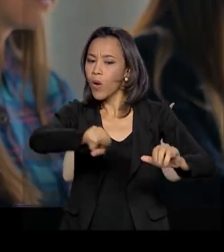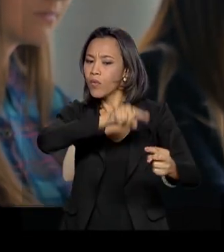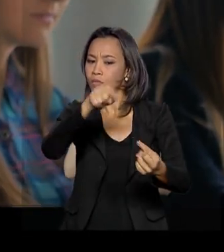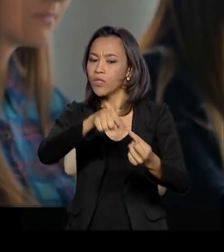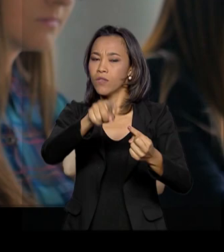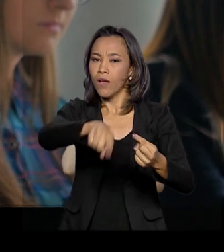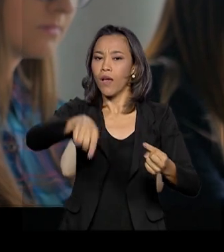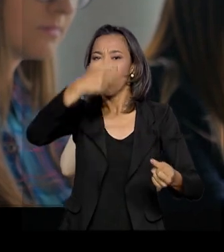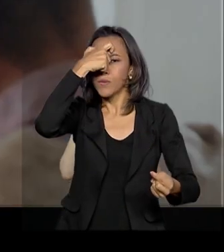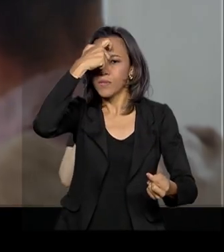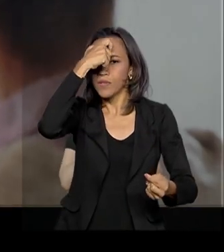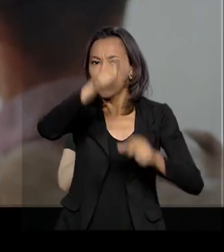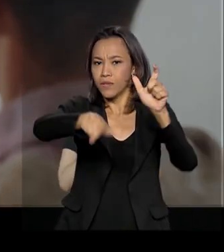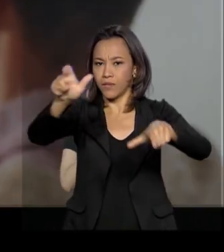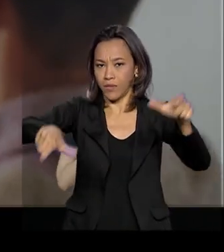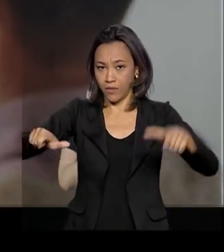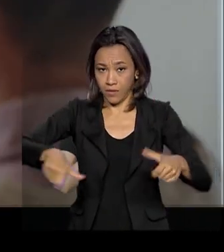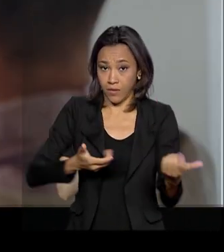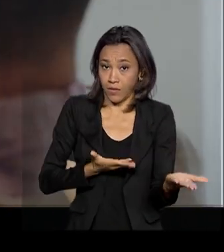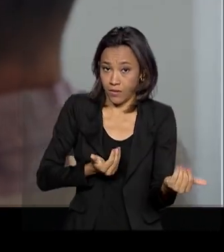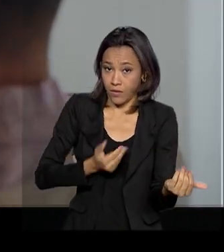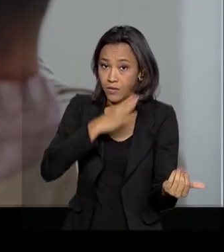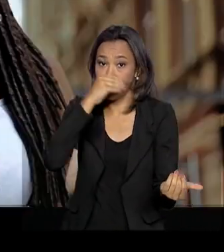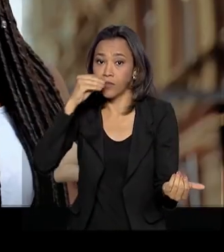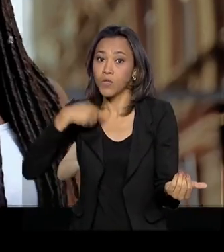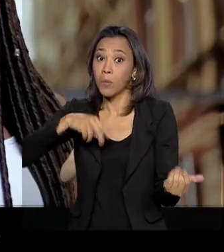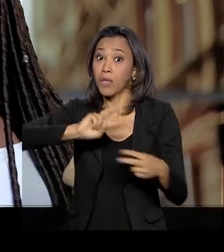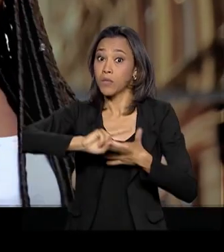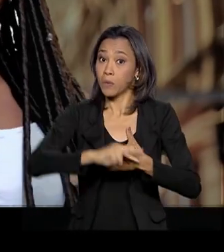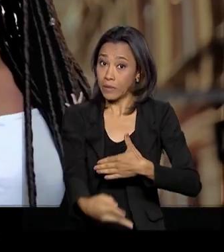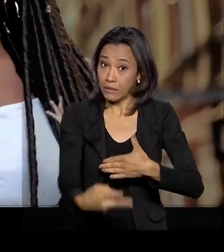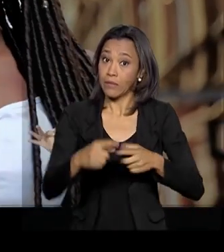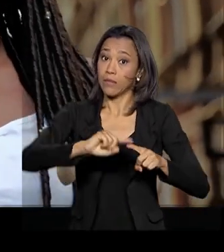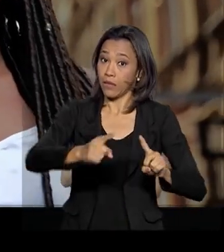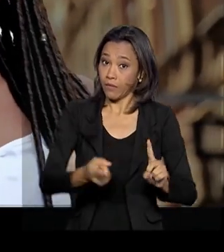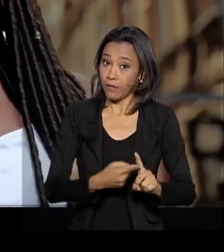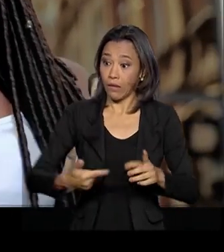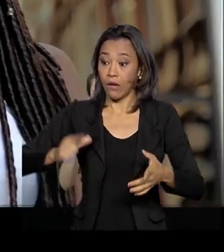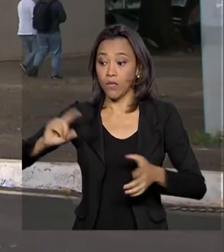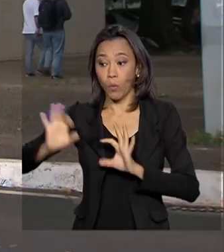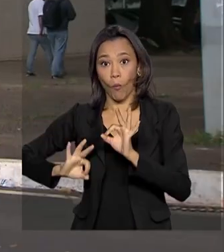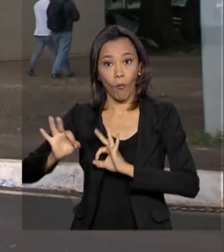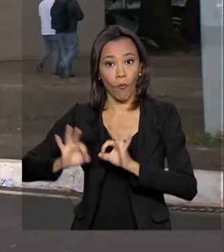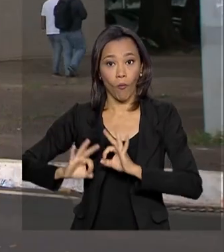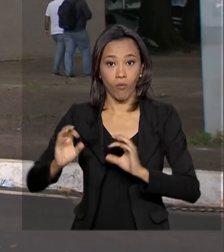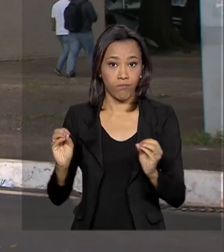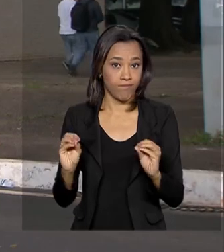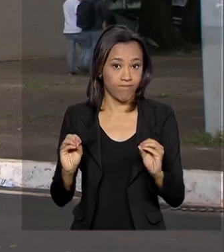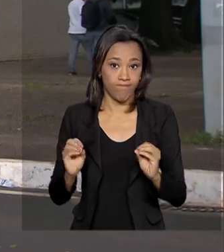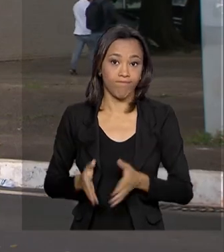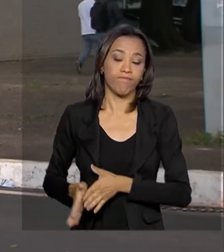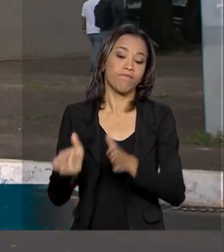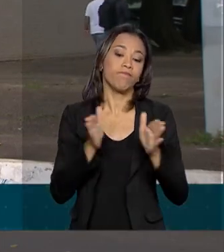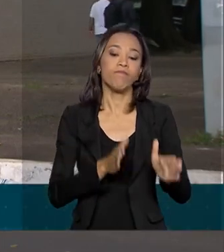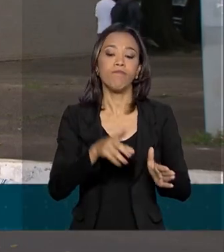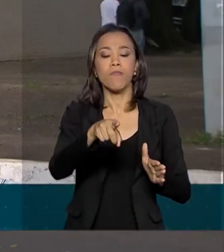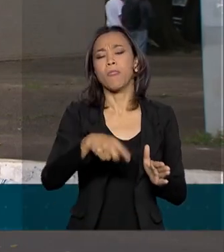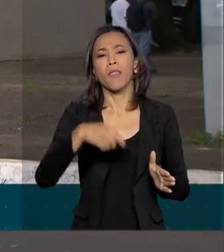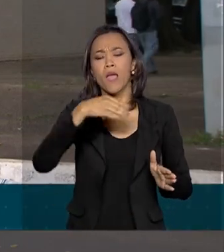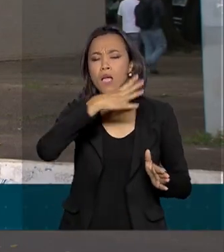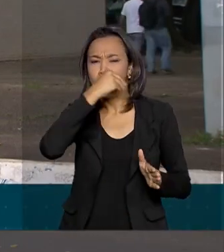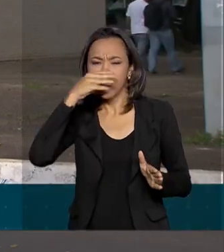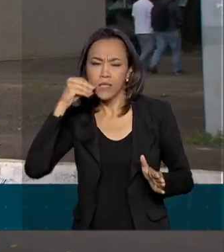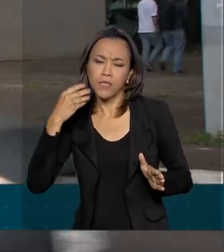é conscientizar adolescentes e jovens sobre riscos e consequências da gravidez não planejada. O adolescente que iniciou ou